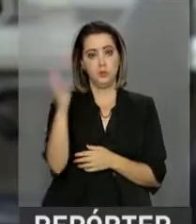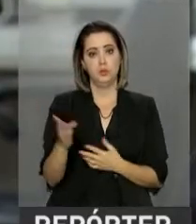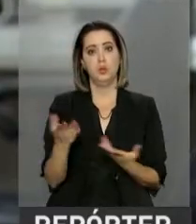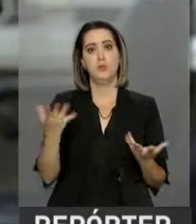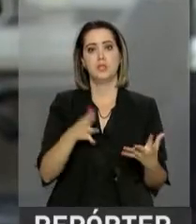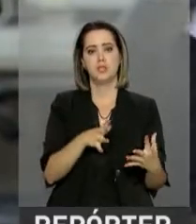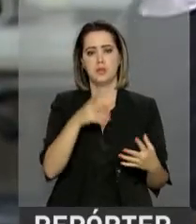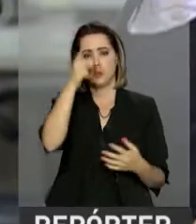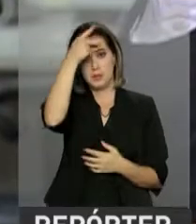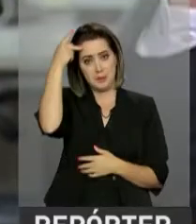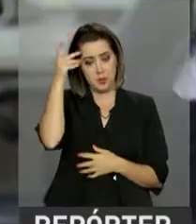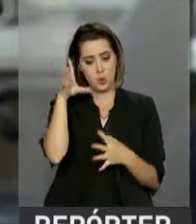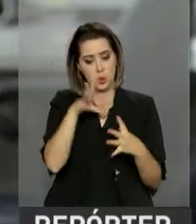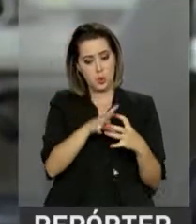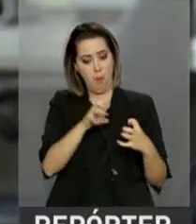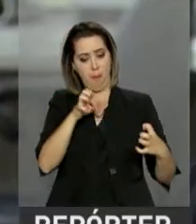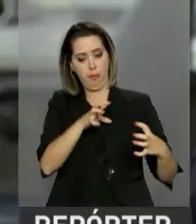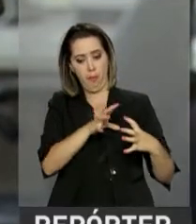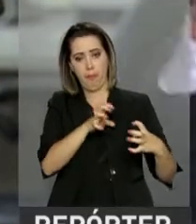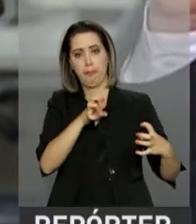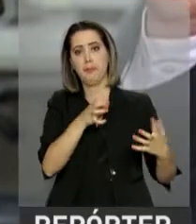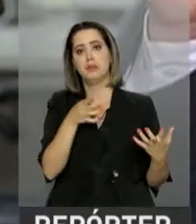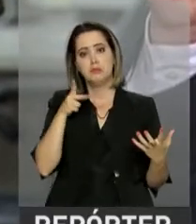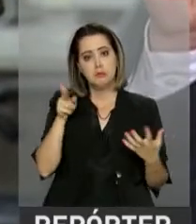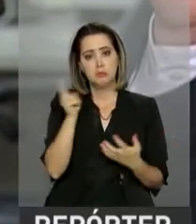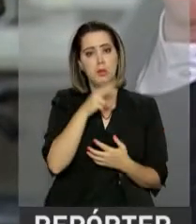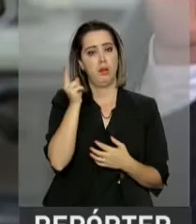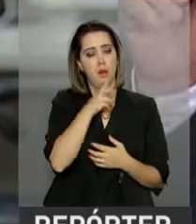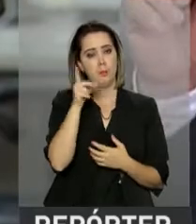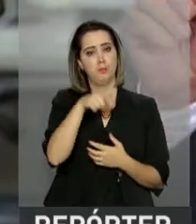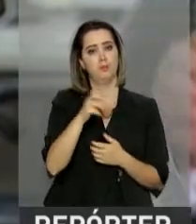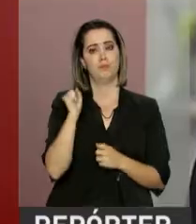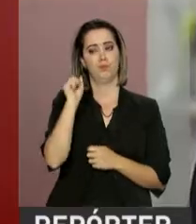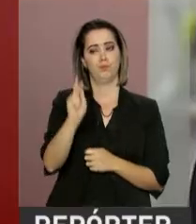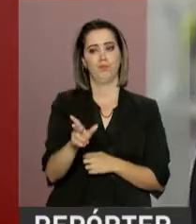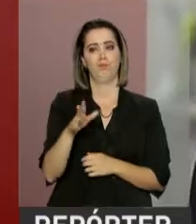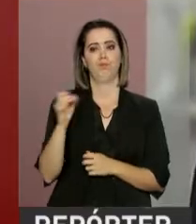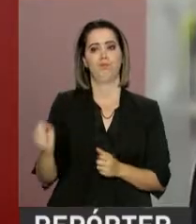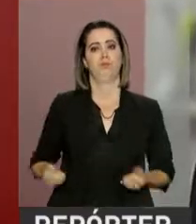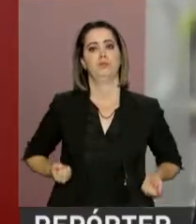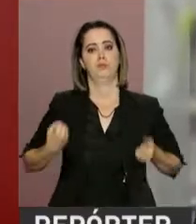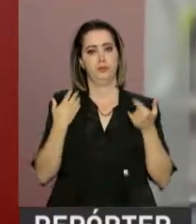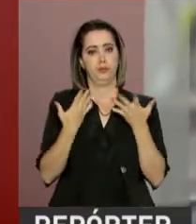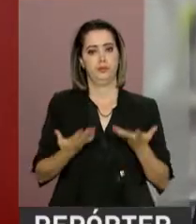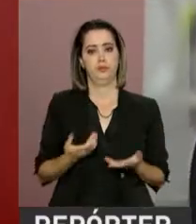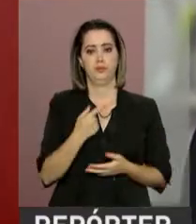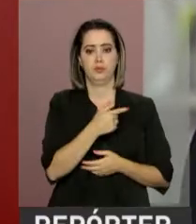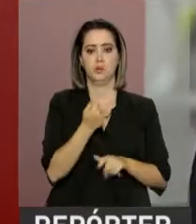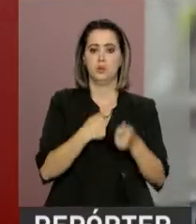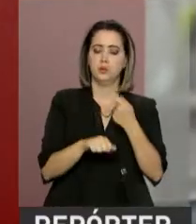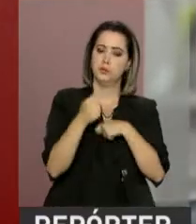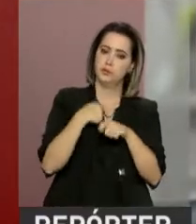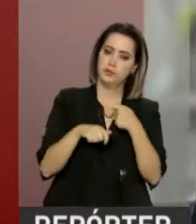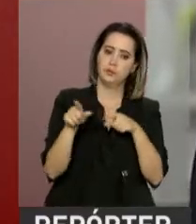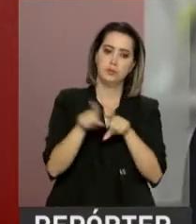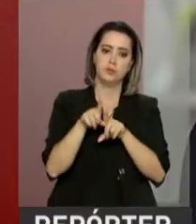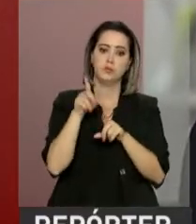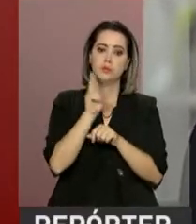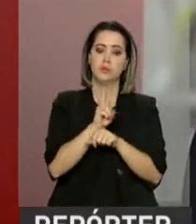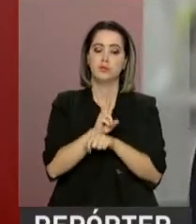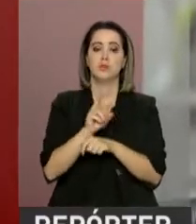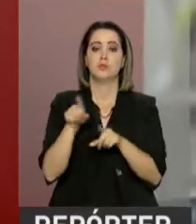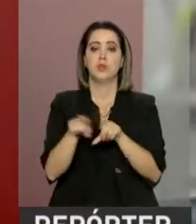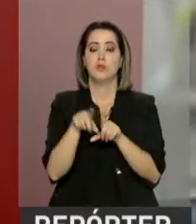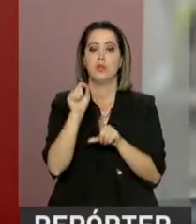processo de envelhecimento muito rápido e o gasto previdenciário é explosivo. O economista Marcos Lisboa, que participou do debate, defendeu